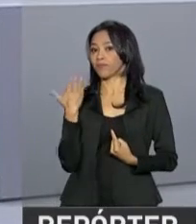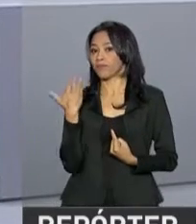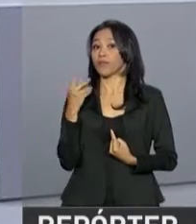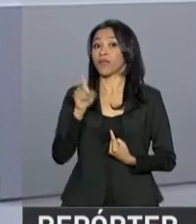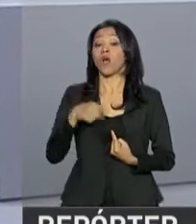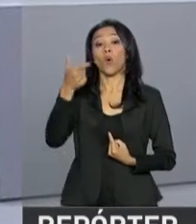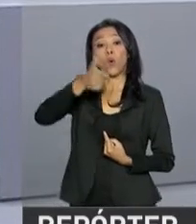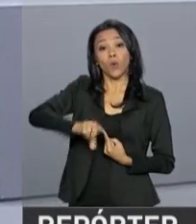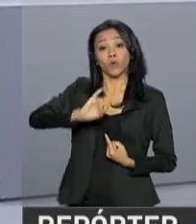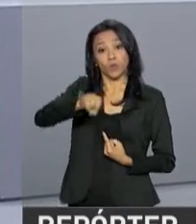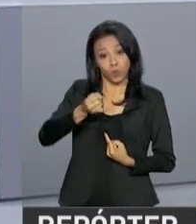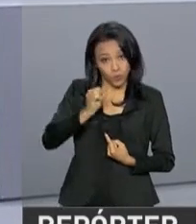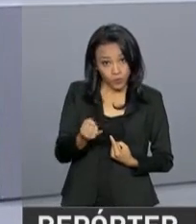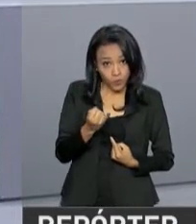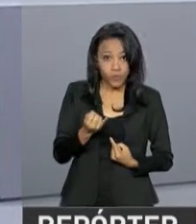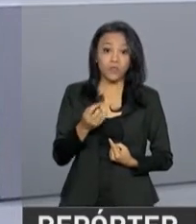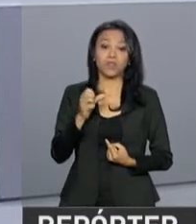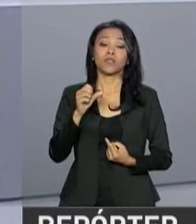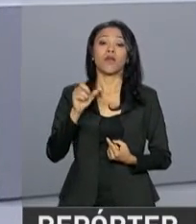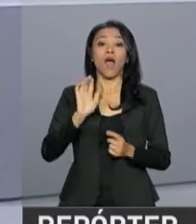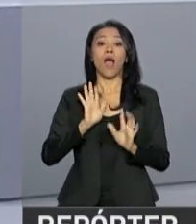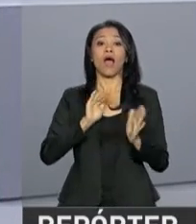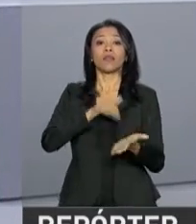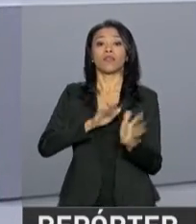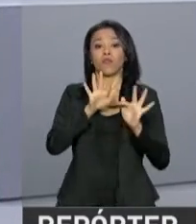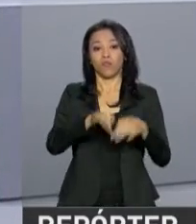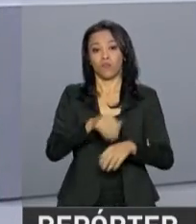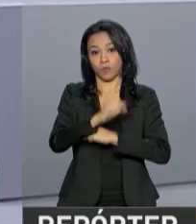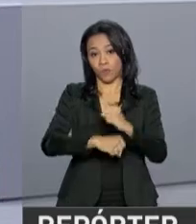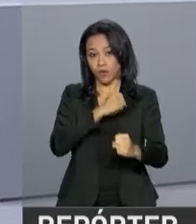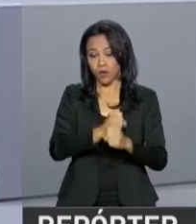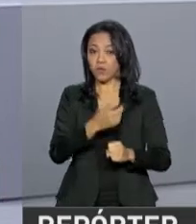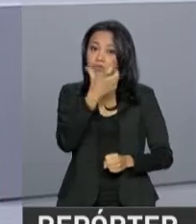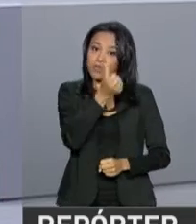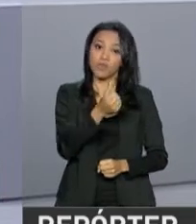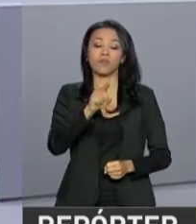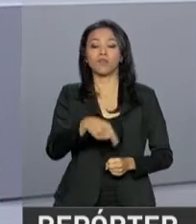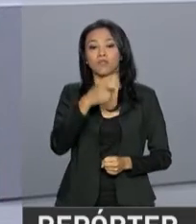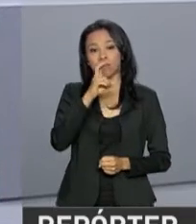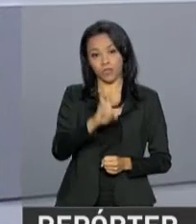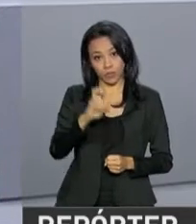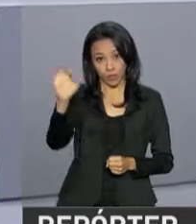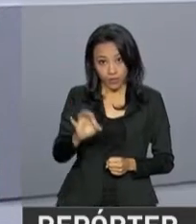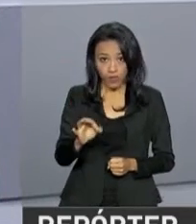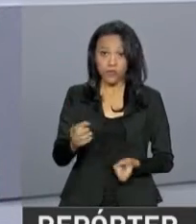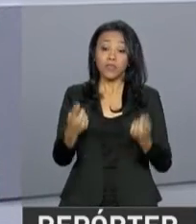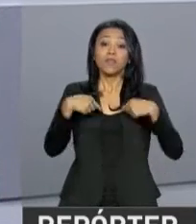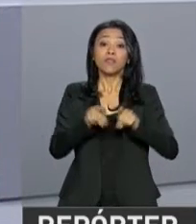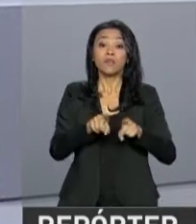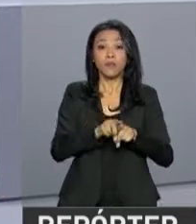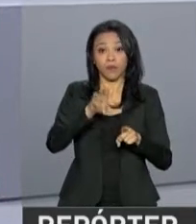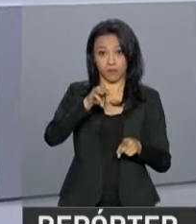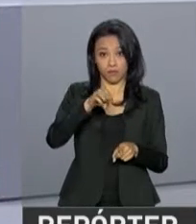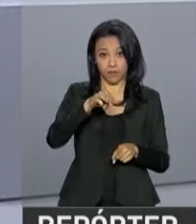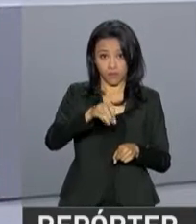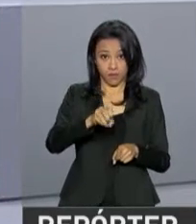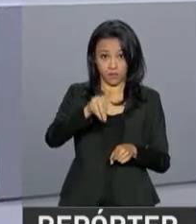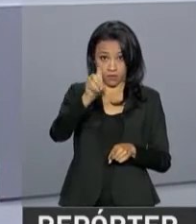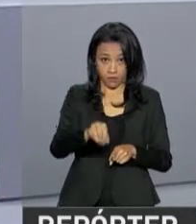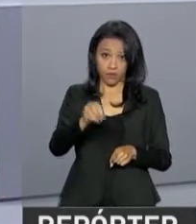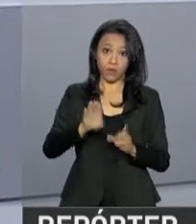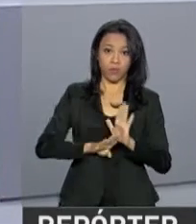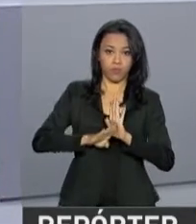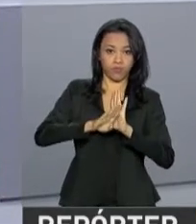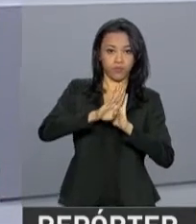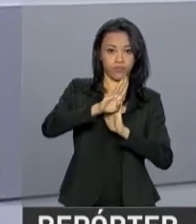juros a selic para o final do ano foi mantida em 6 e meio por cento o mercado revisou também a expectativa de crescimento da economia